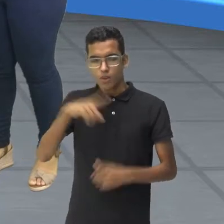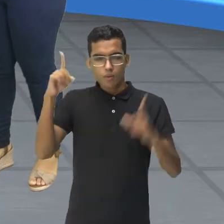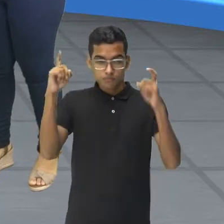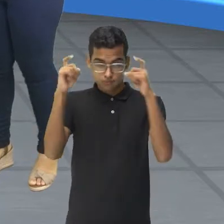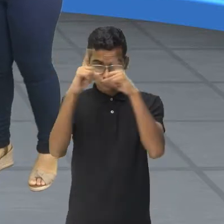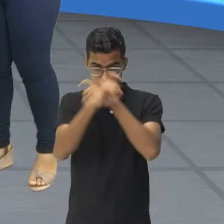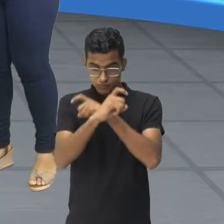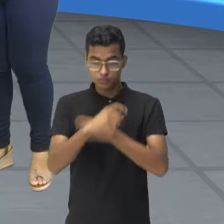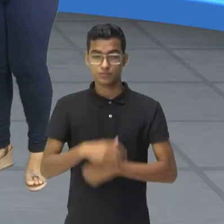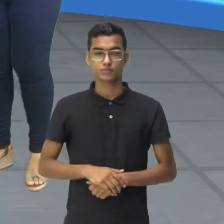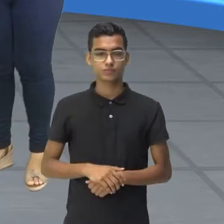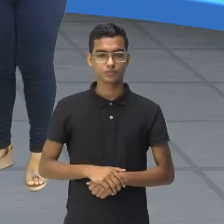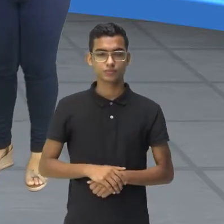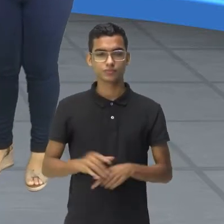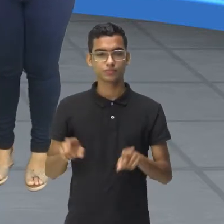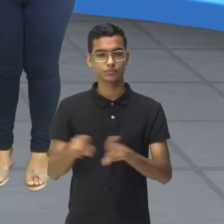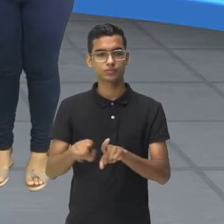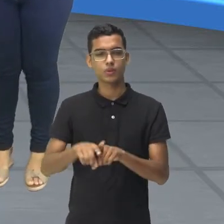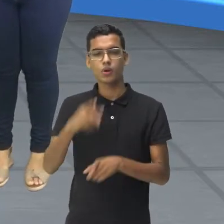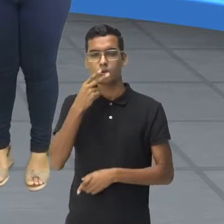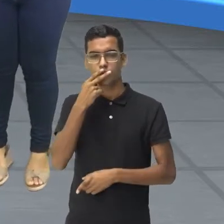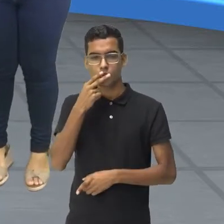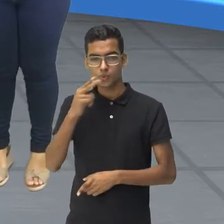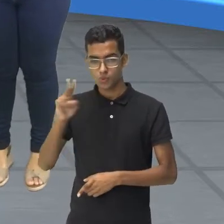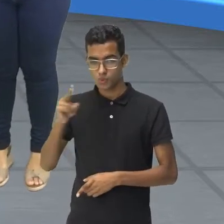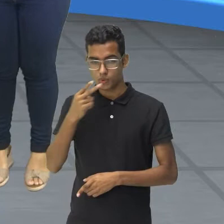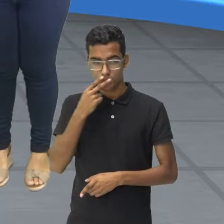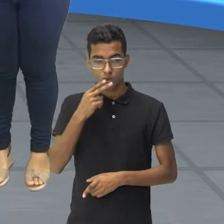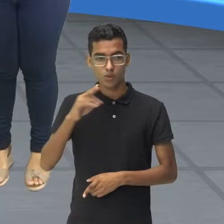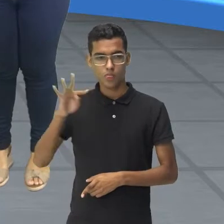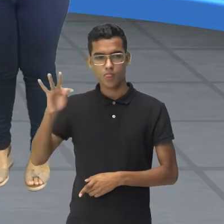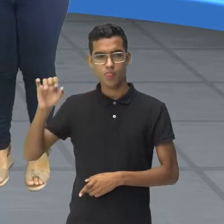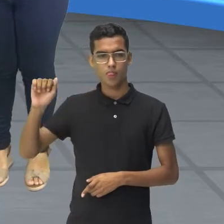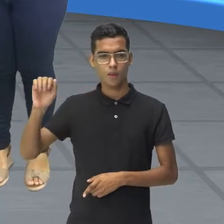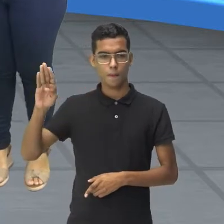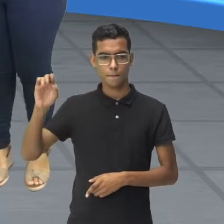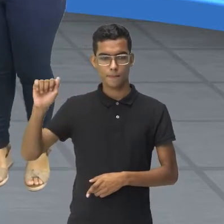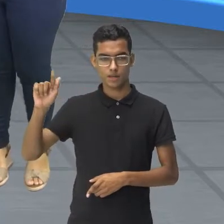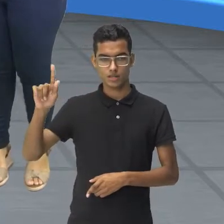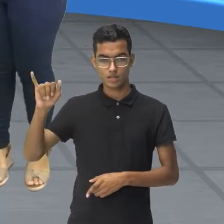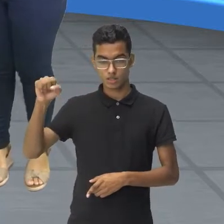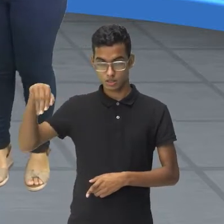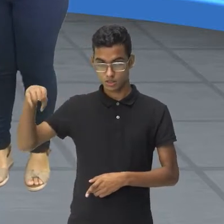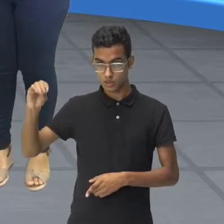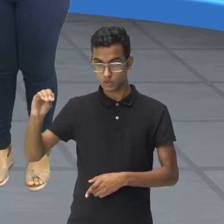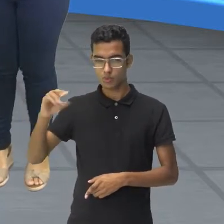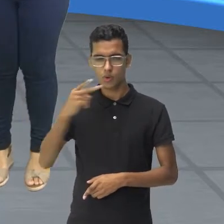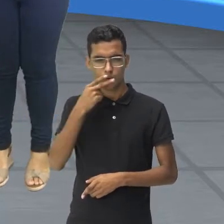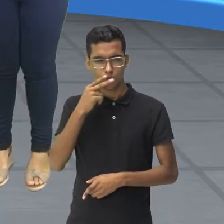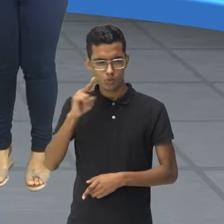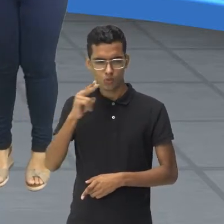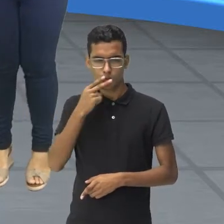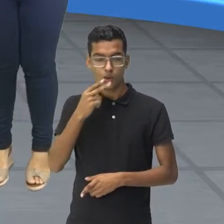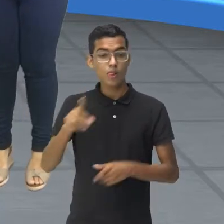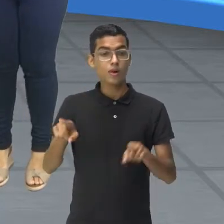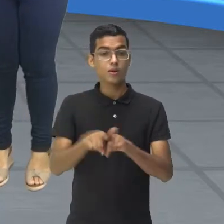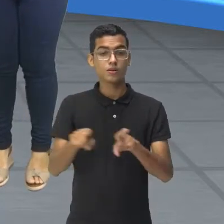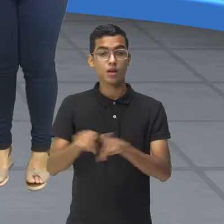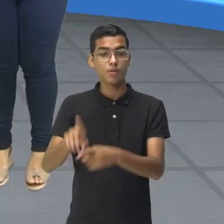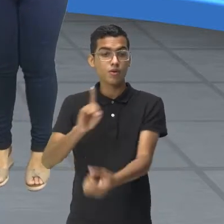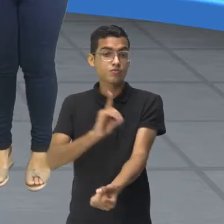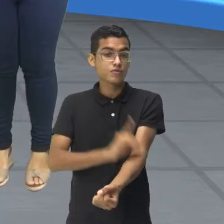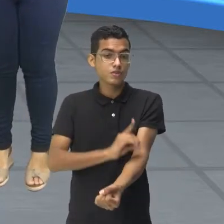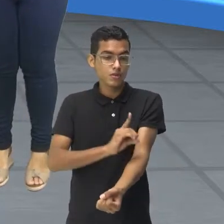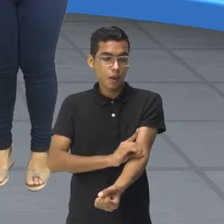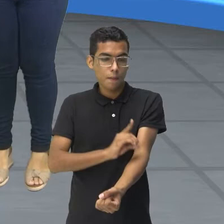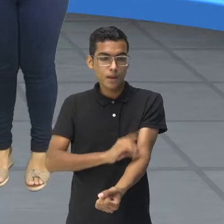diabetes mellitus, tá? Então, bastante atenção para as pessoas que já possuem isso aqui, tá bom? E o que